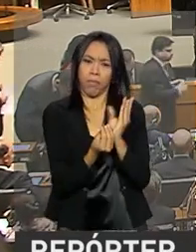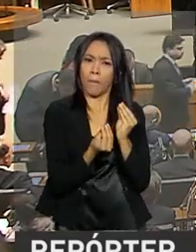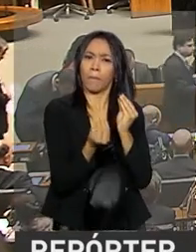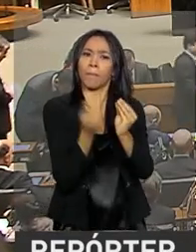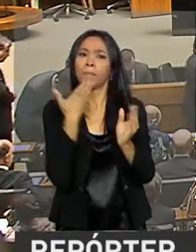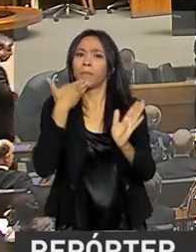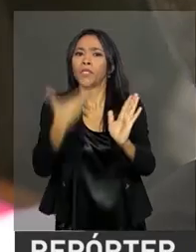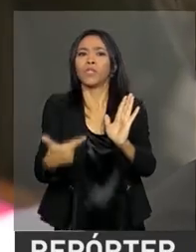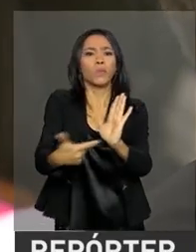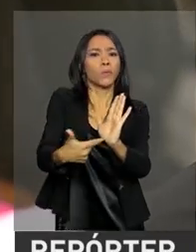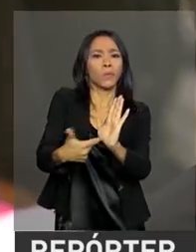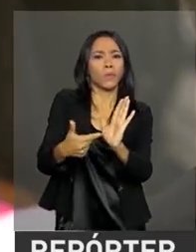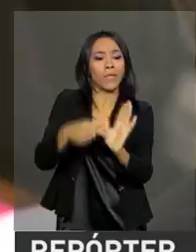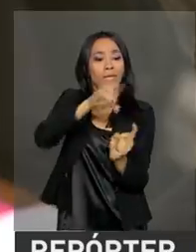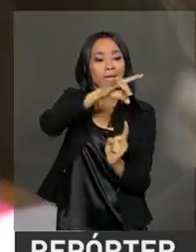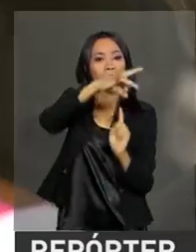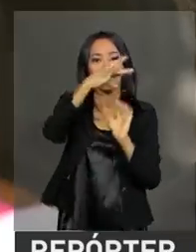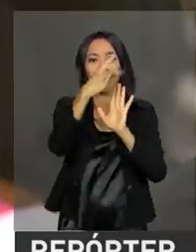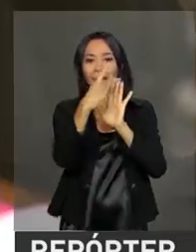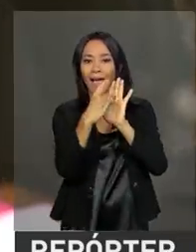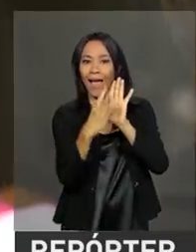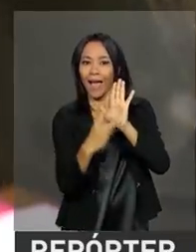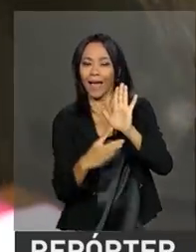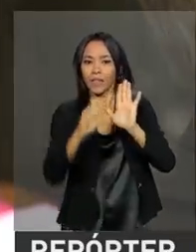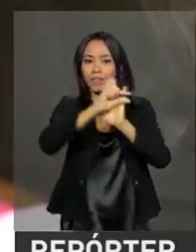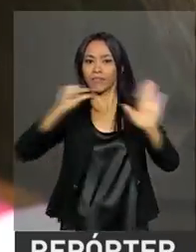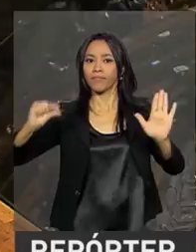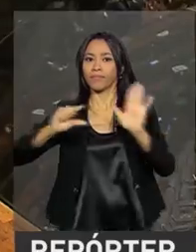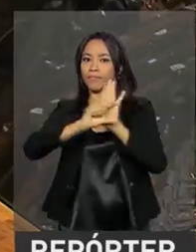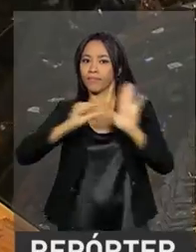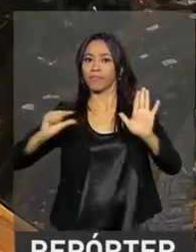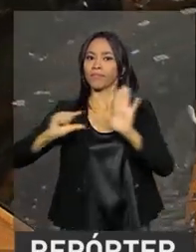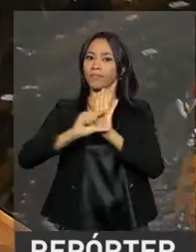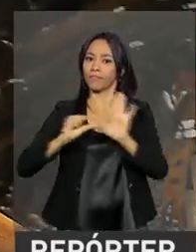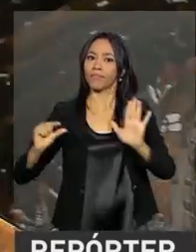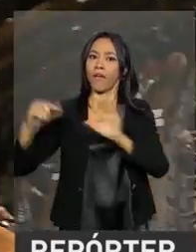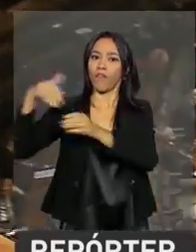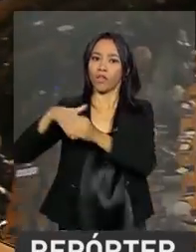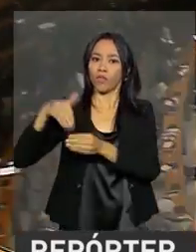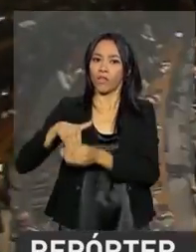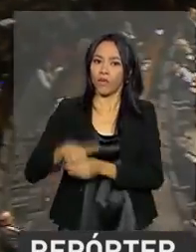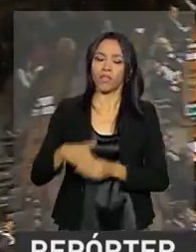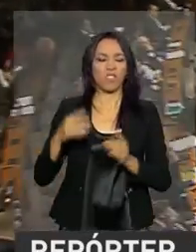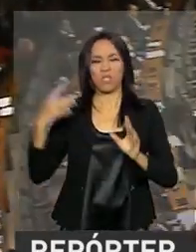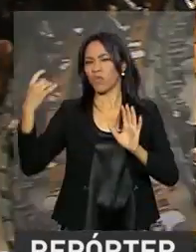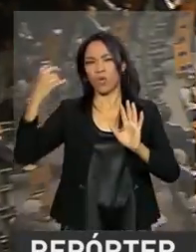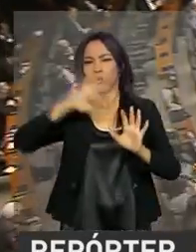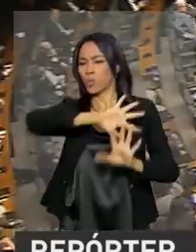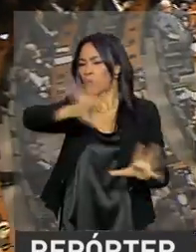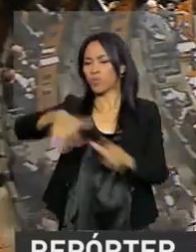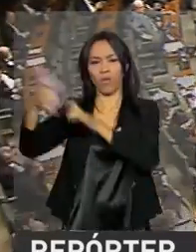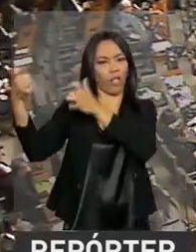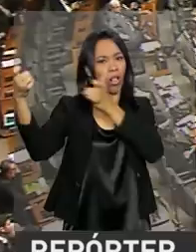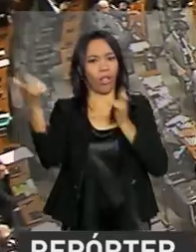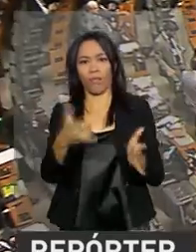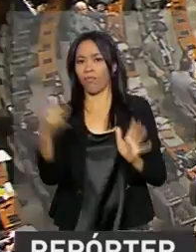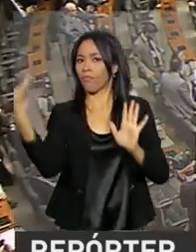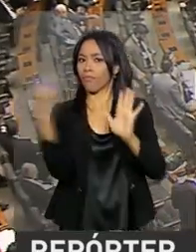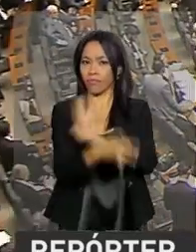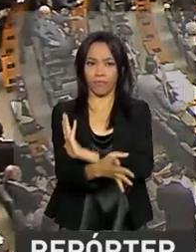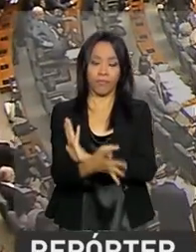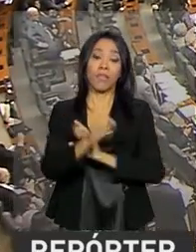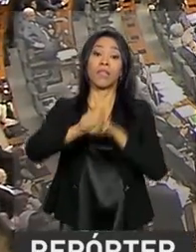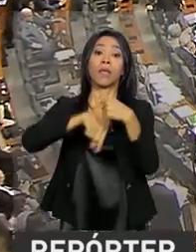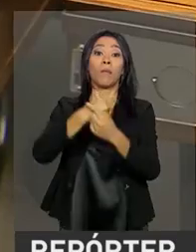por exemplo, de cada artigo da proposta de forma separada. Todos rejeitados pelo plenário da Câmara. E depois